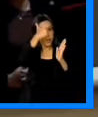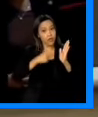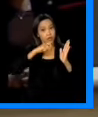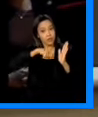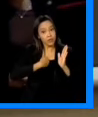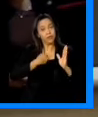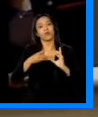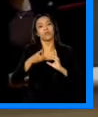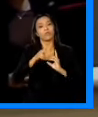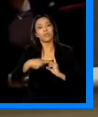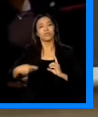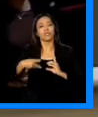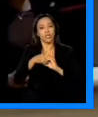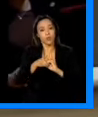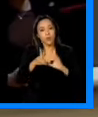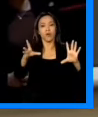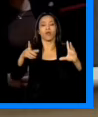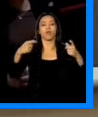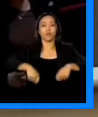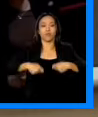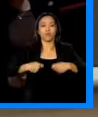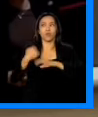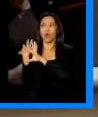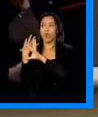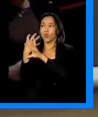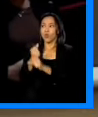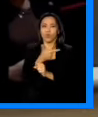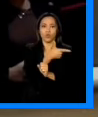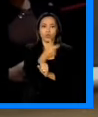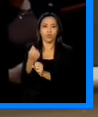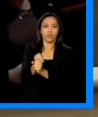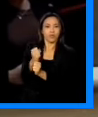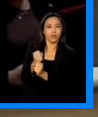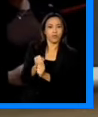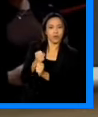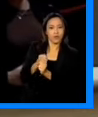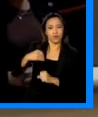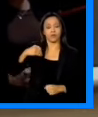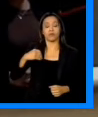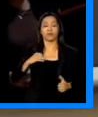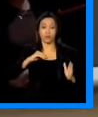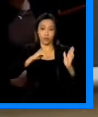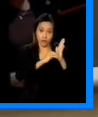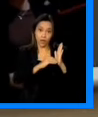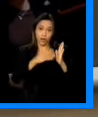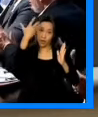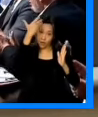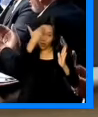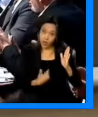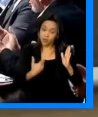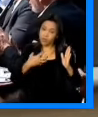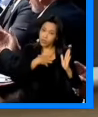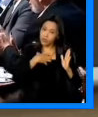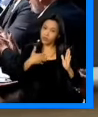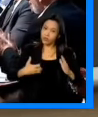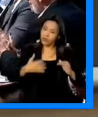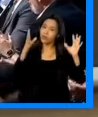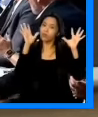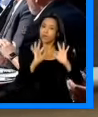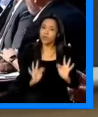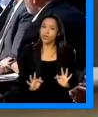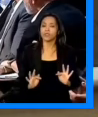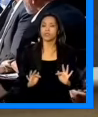democrata na história do Congresso Nacional, nos 200 anos do Senado. E eu fico muito feliz de vir. De um líder